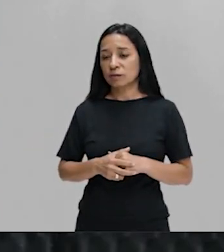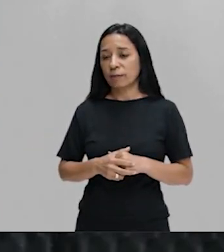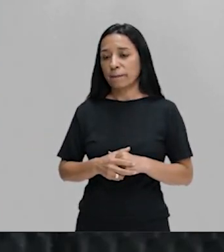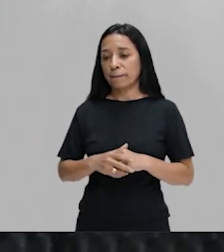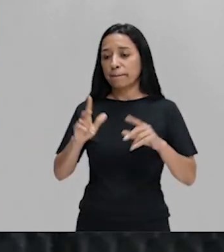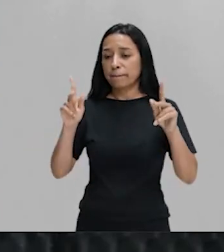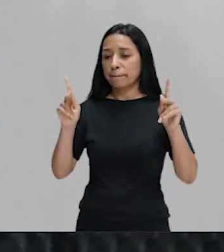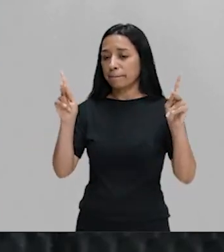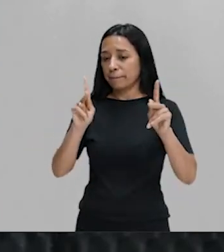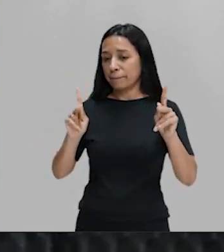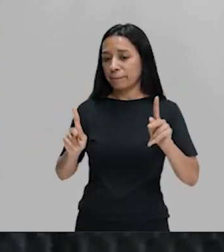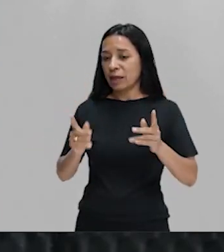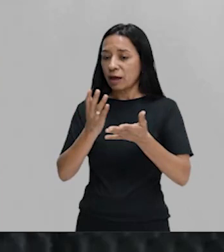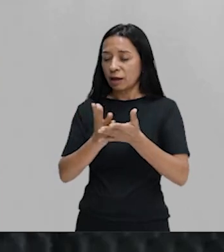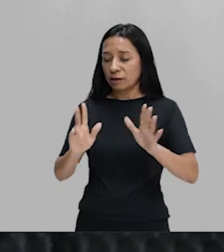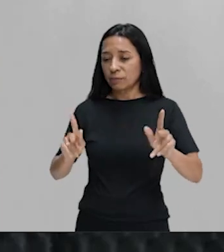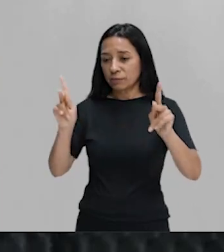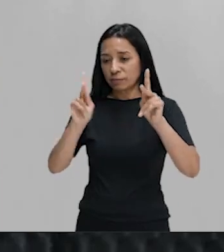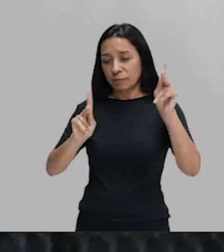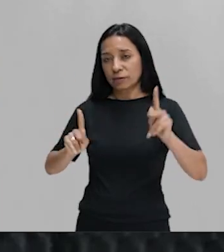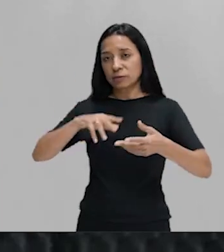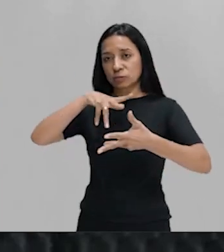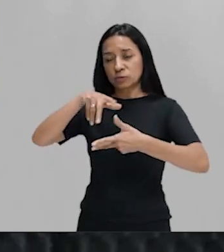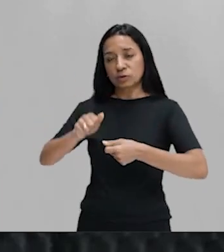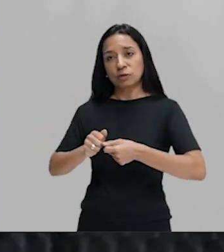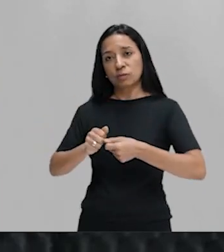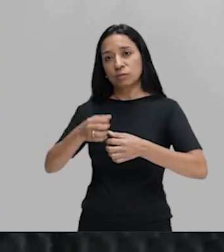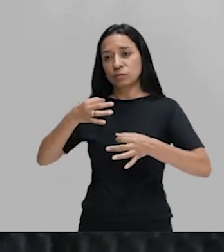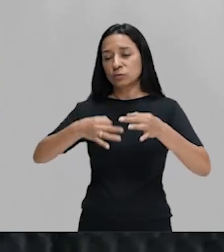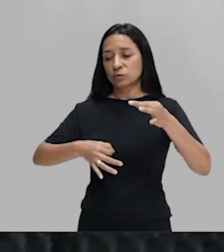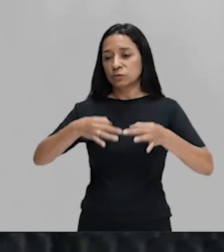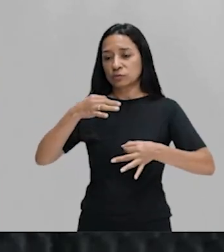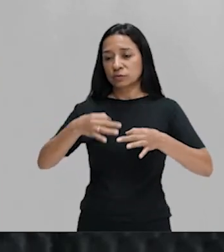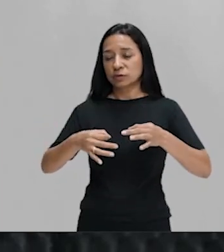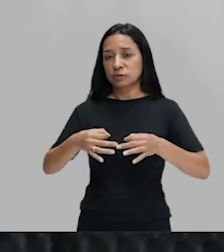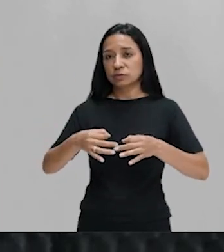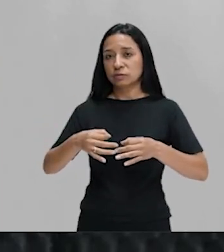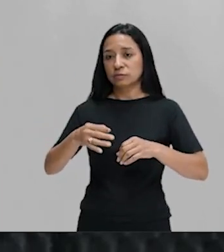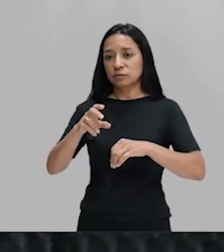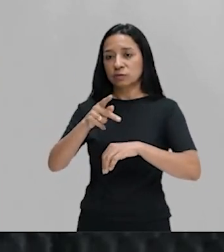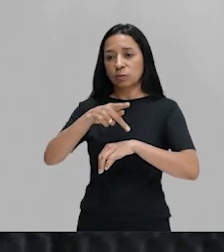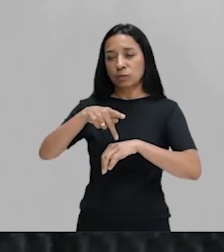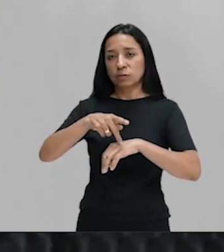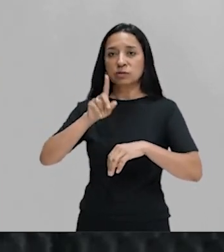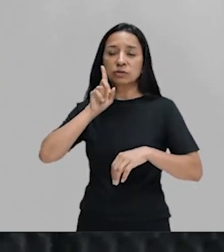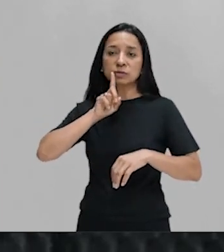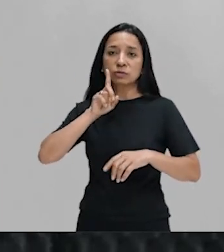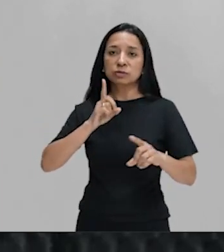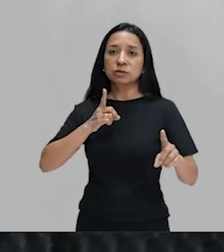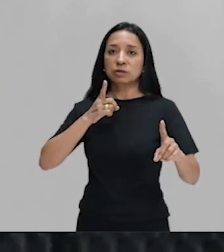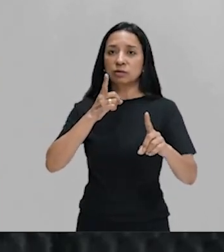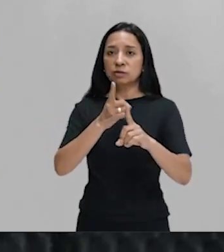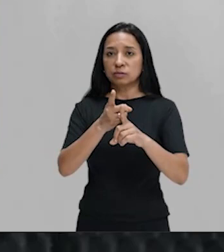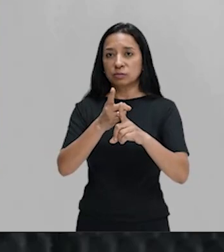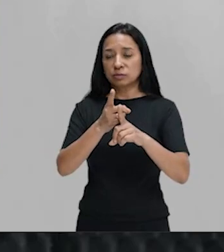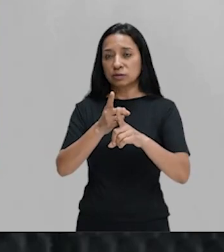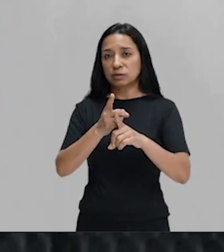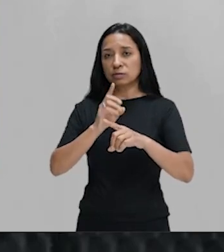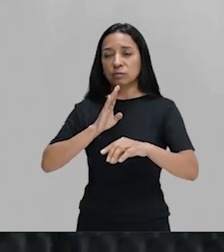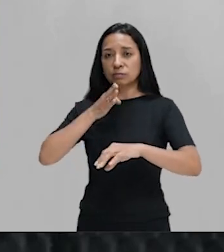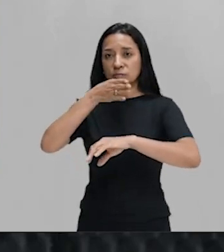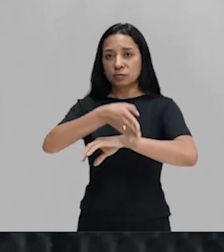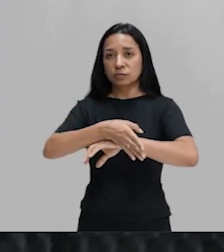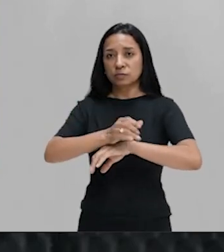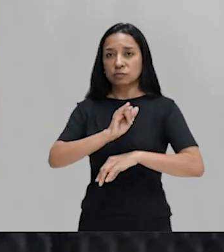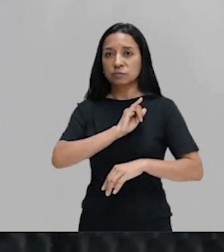mundial. Essa foi a grande justificativa que os Estados Unidos encontraram para invadir